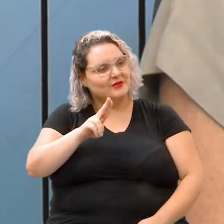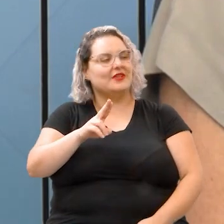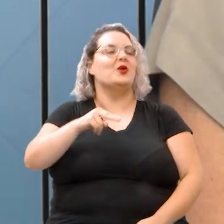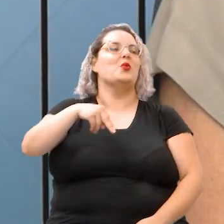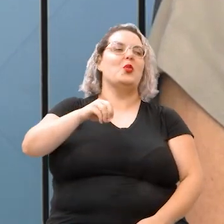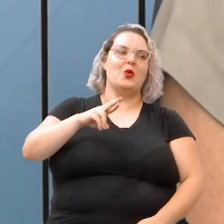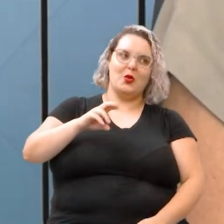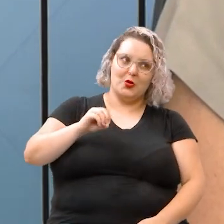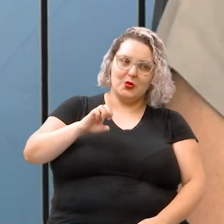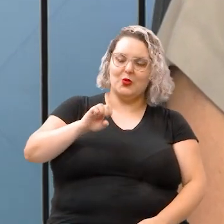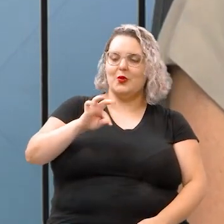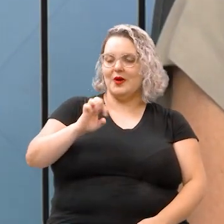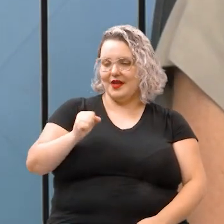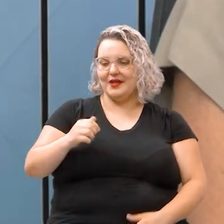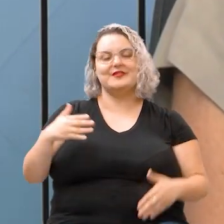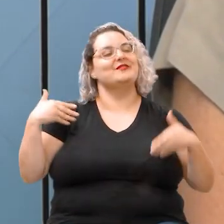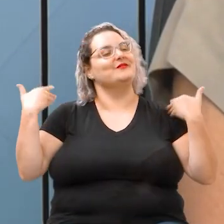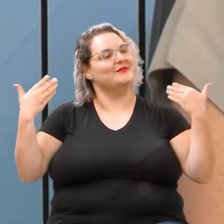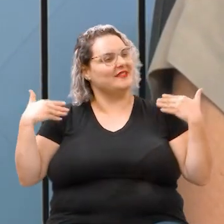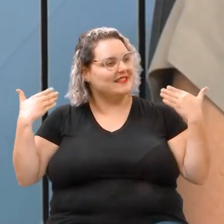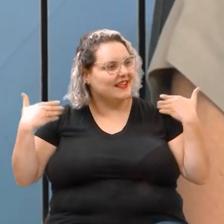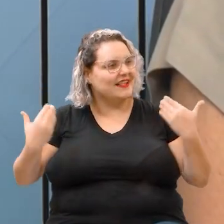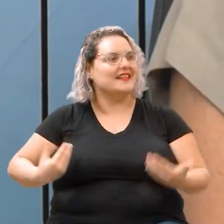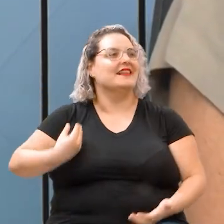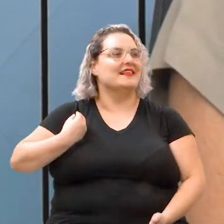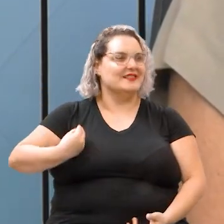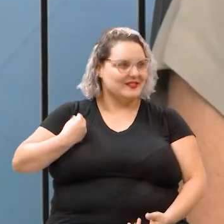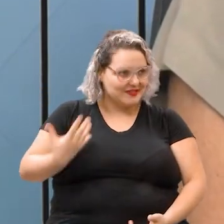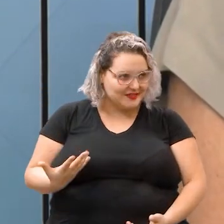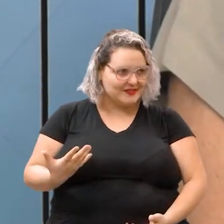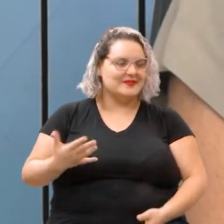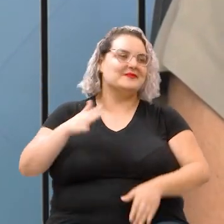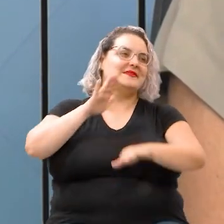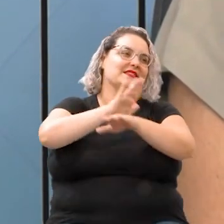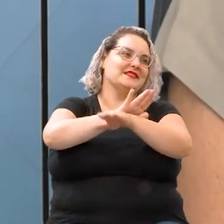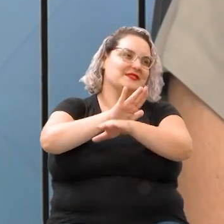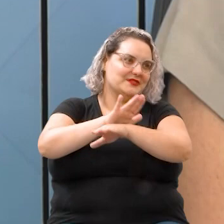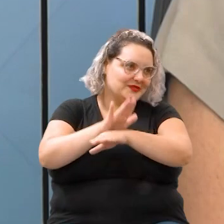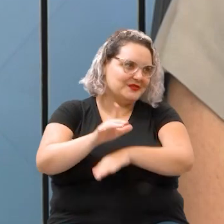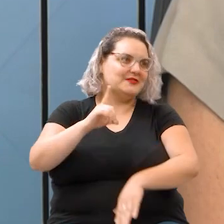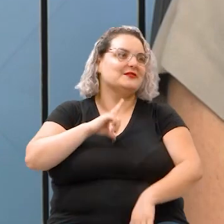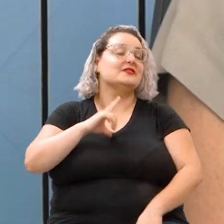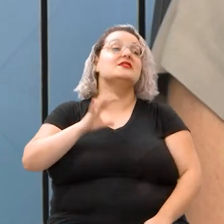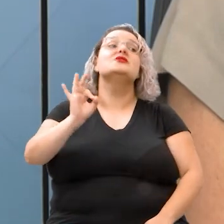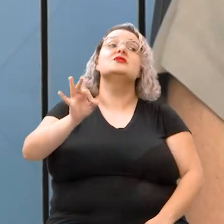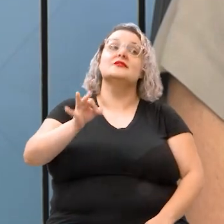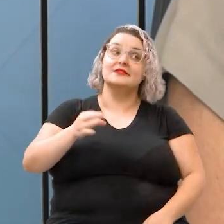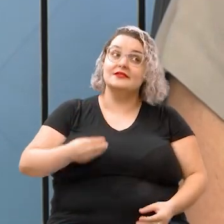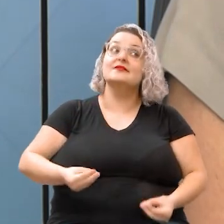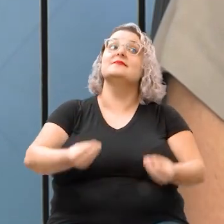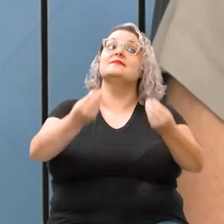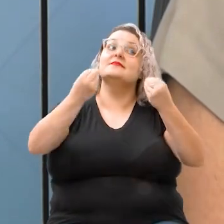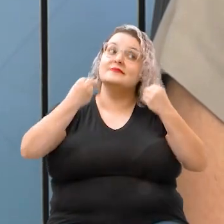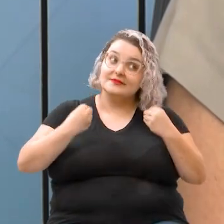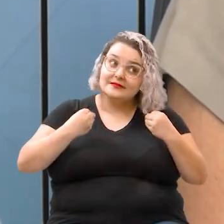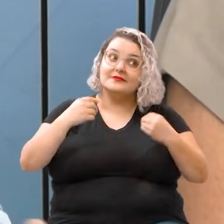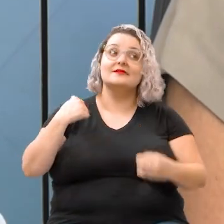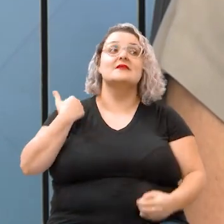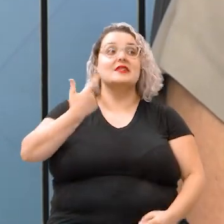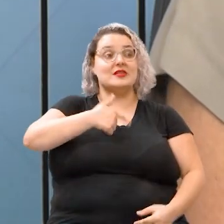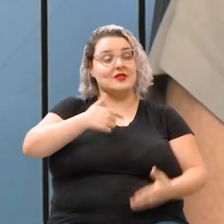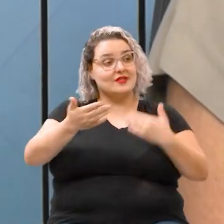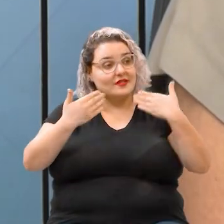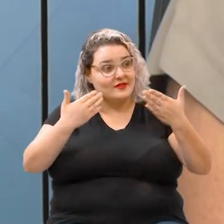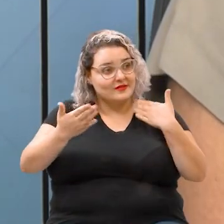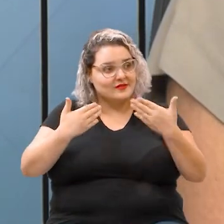também nos alegra muito pela sua presença e pela contribuição que eu tenho certeza que dará, né, para essa nossa